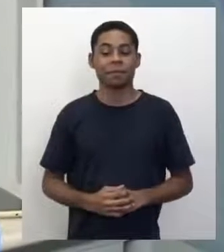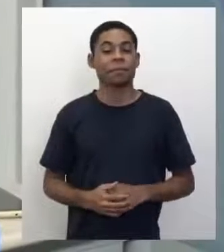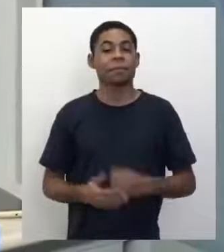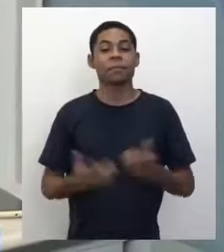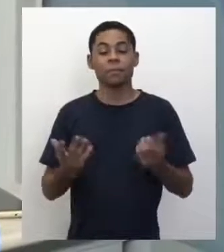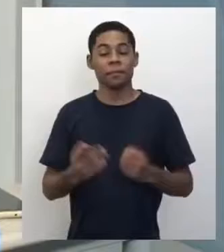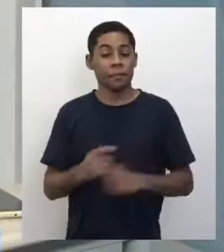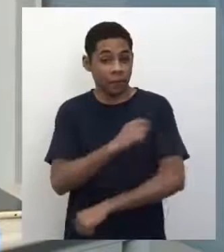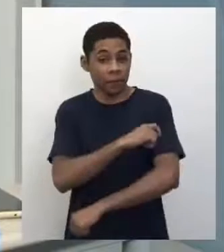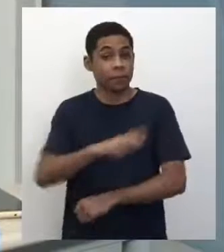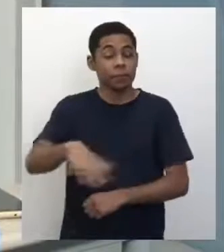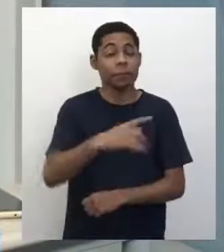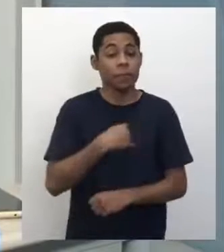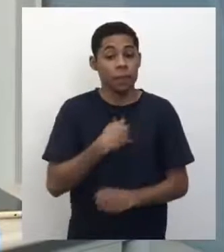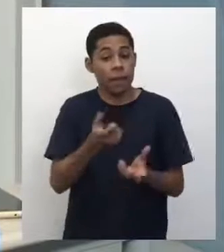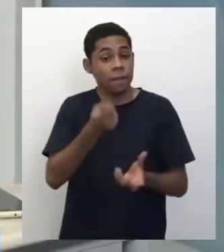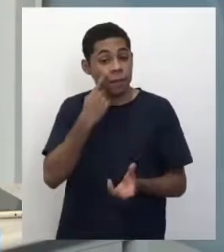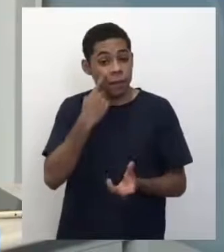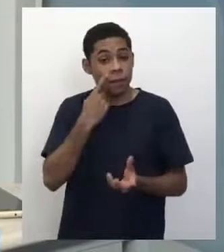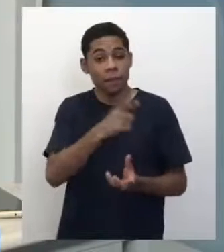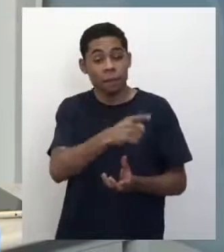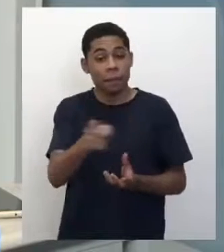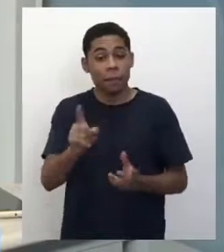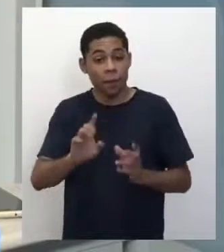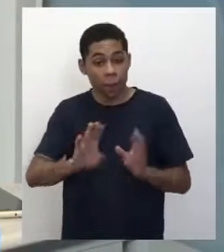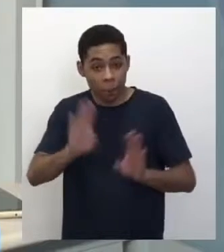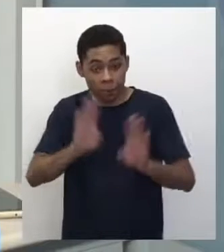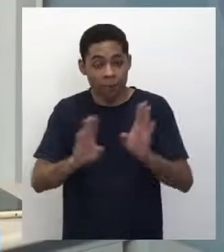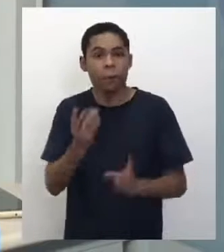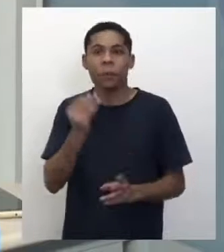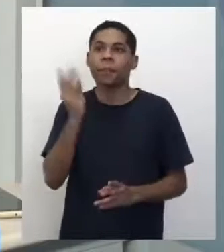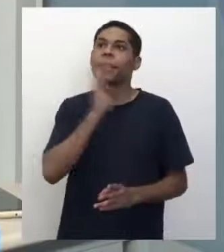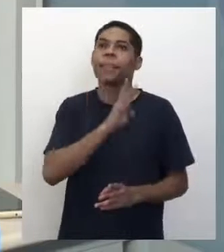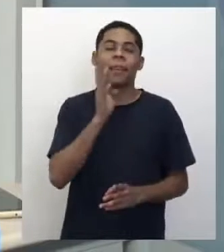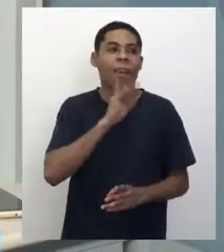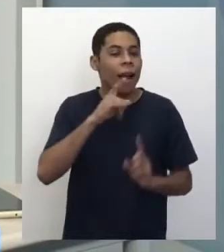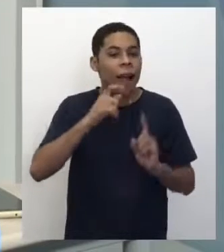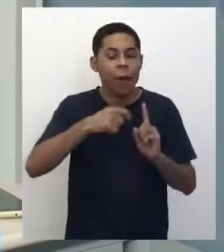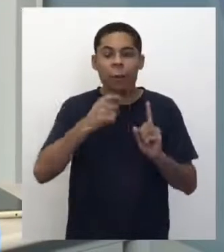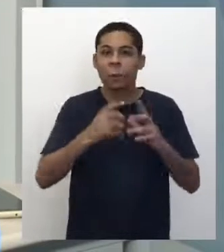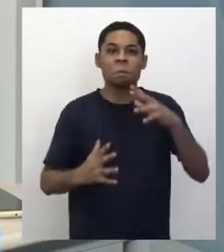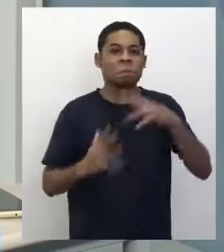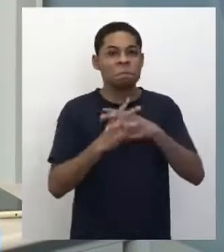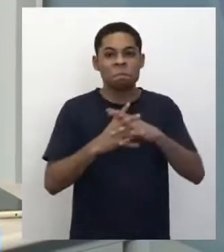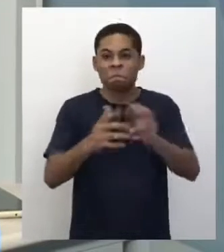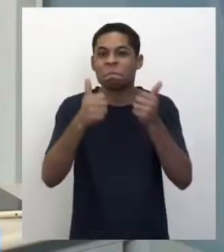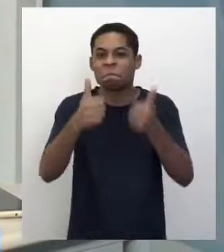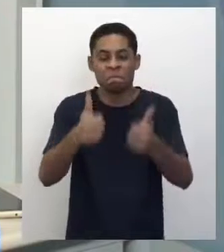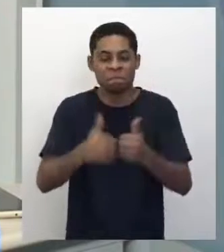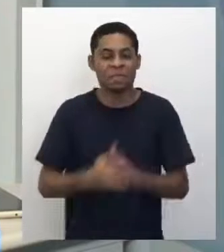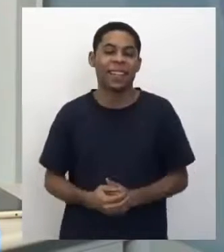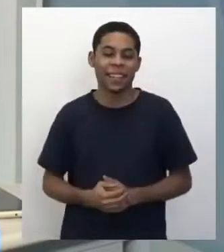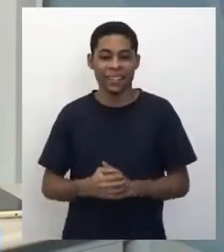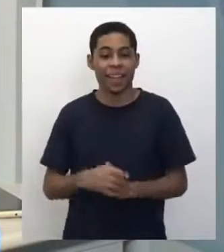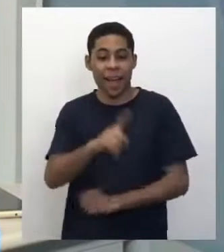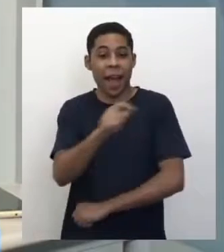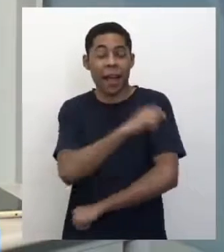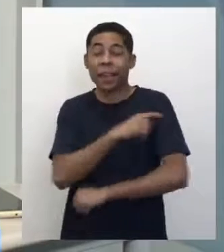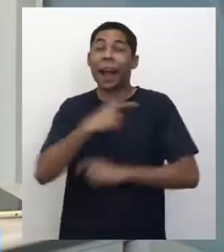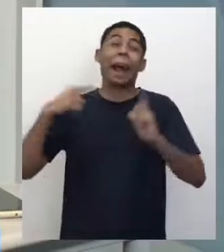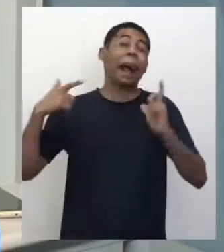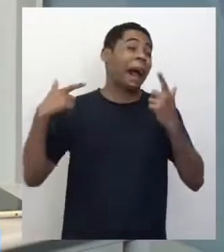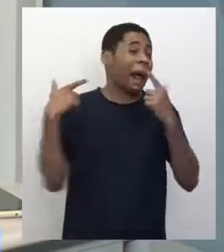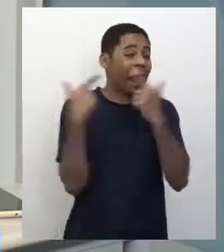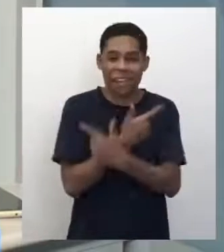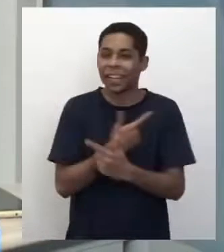deixa eu ver os comentários, gente. Deixa eu ver. Ah, muito legal, excelente ator. Os alunos estão caindo na gargalhada.